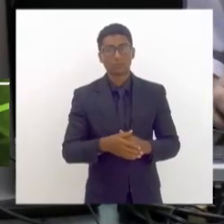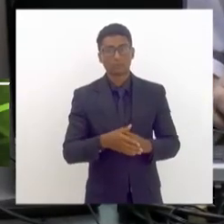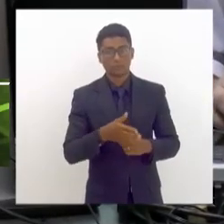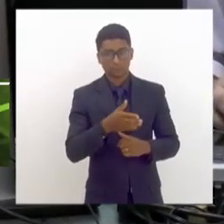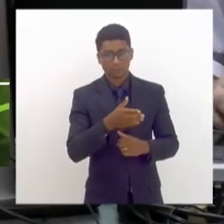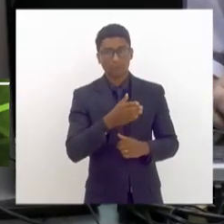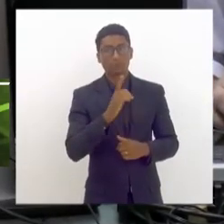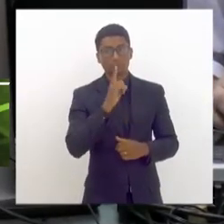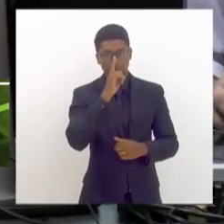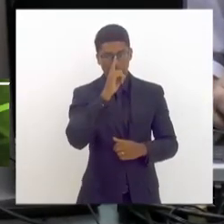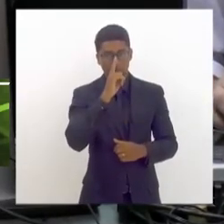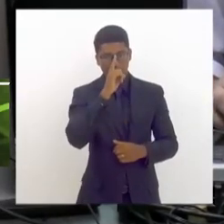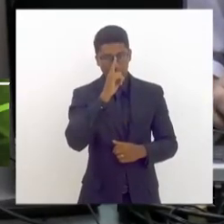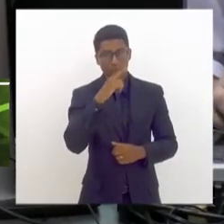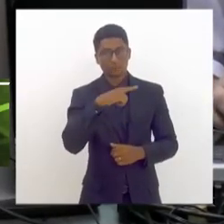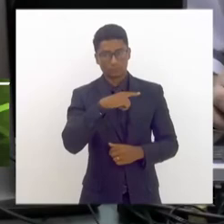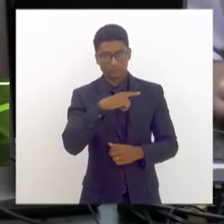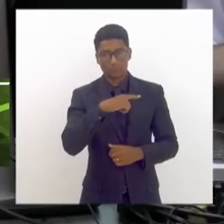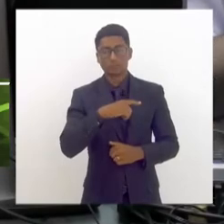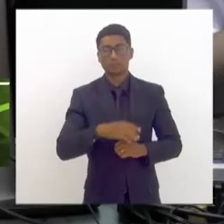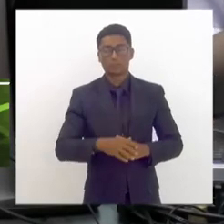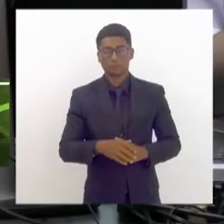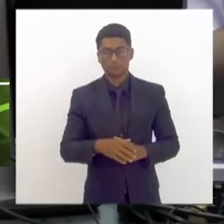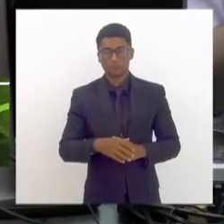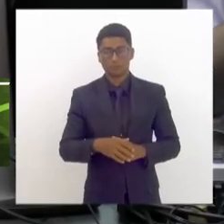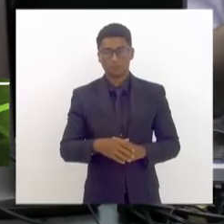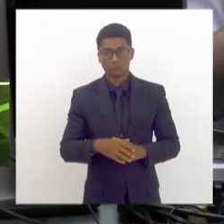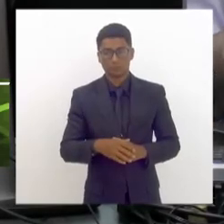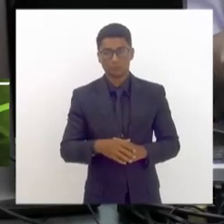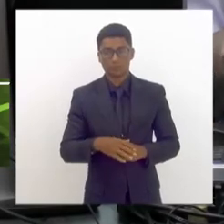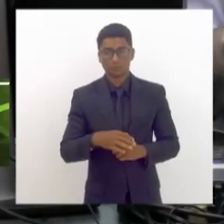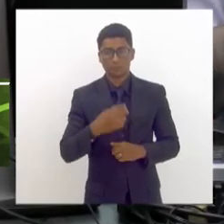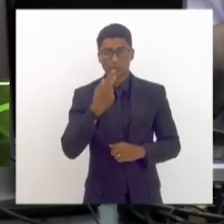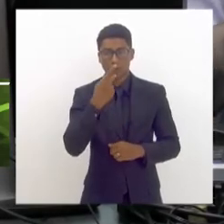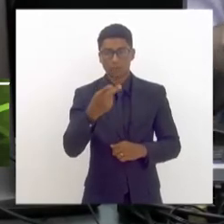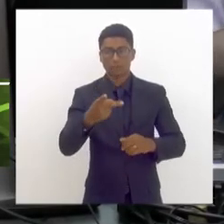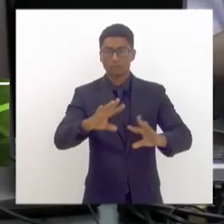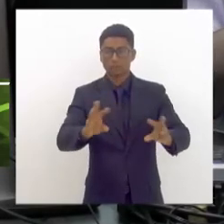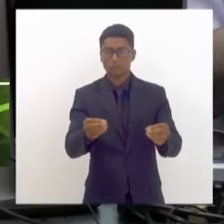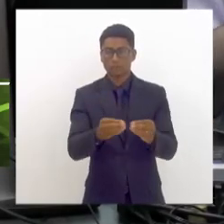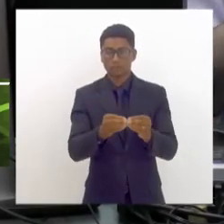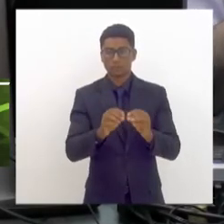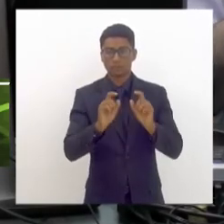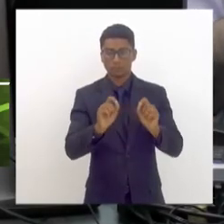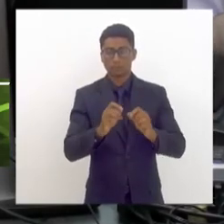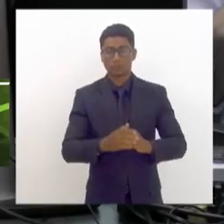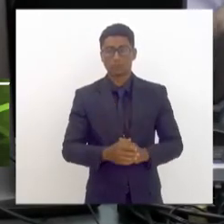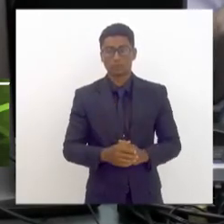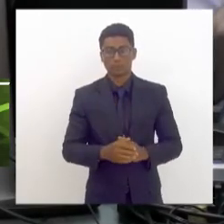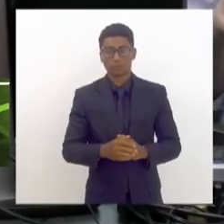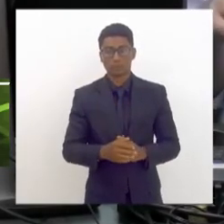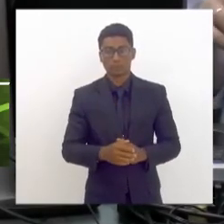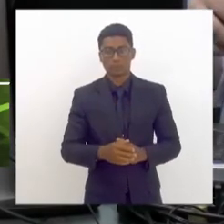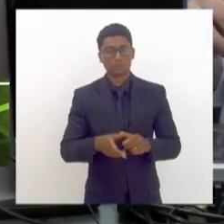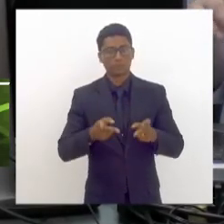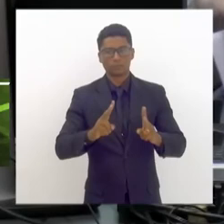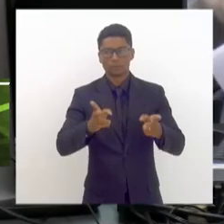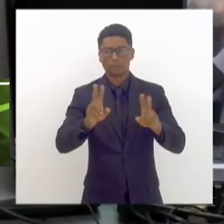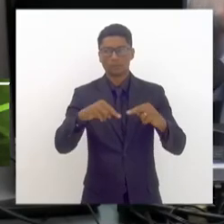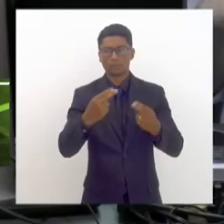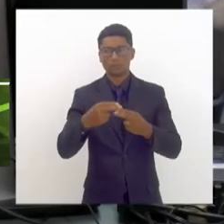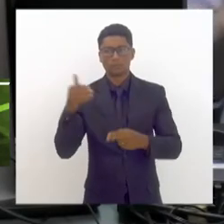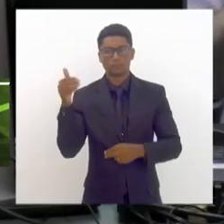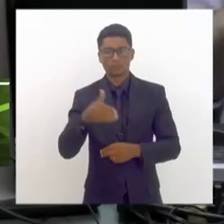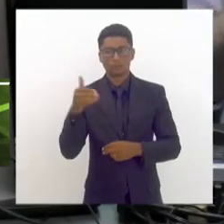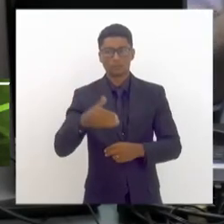muito perigoso, enfim, então, de qualquer maneira, eu quero justificar o meu trato e falar muito brevemente o seguinte, faço questão de vir sempre a essa audiência, que eu